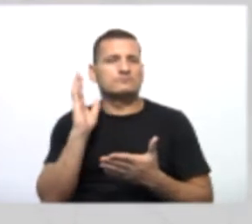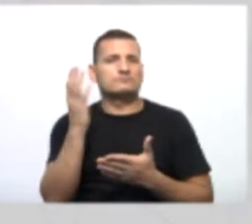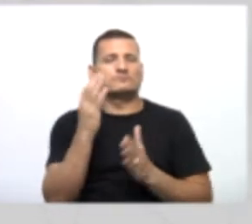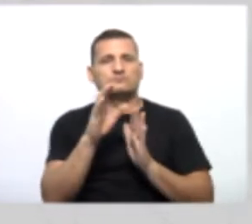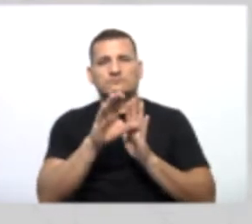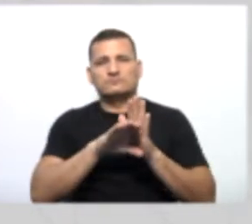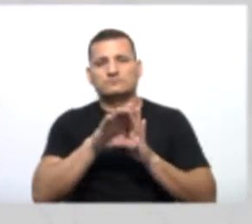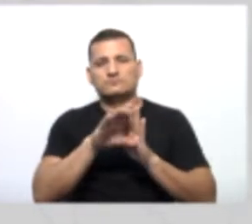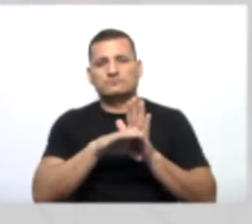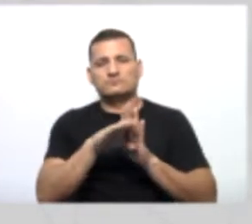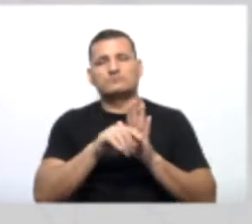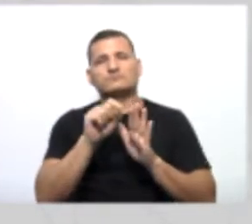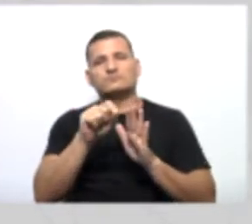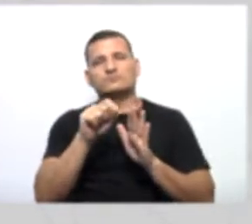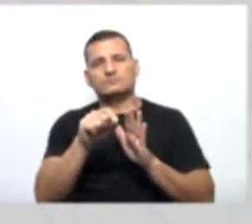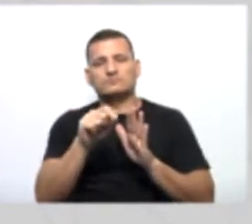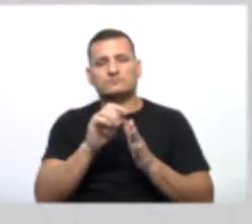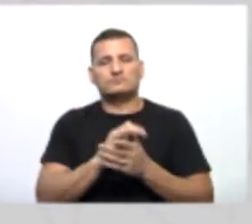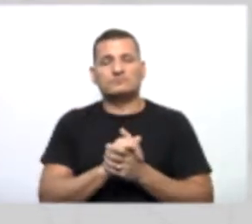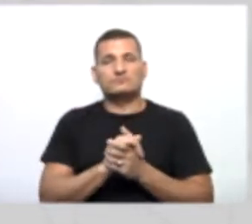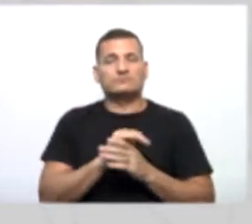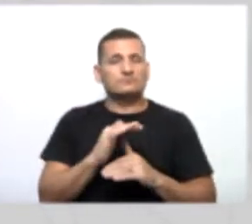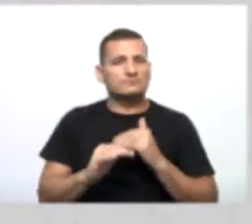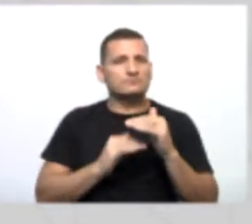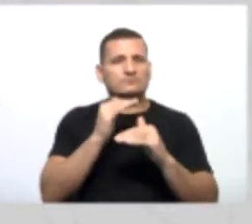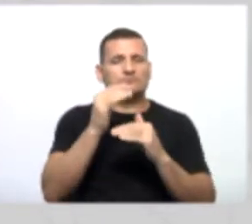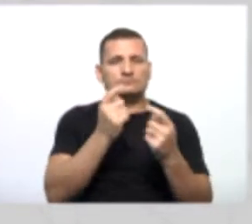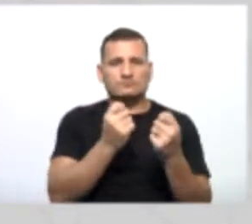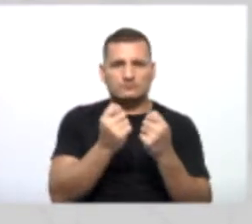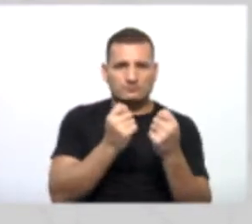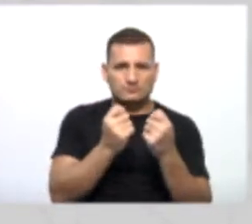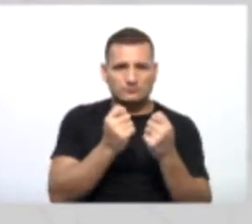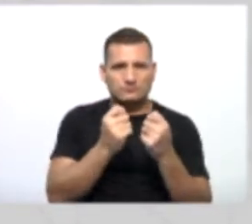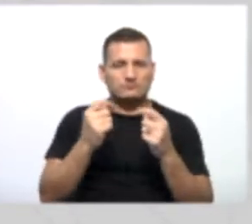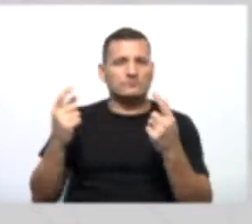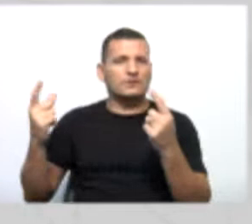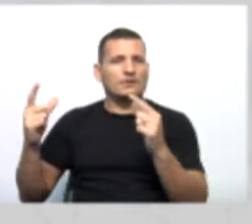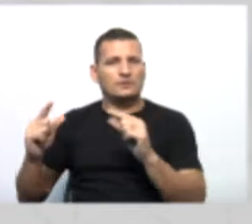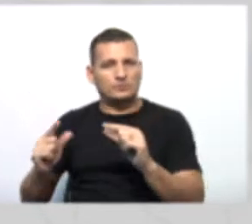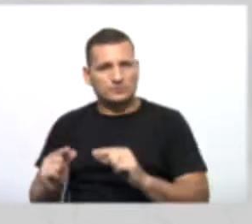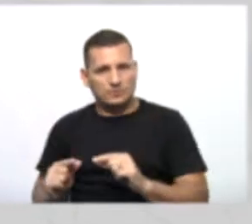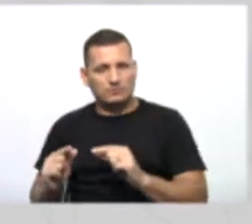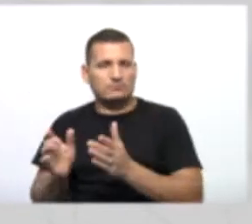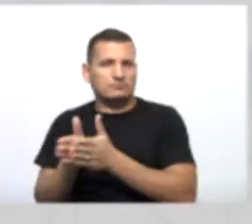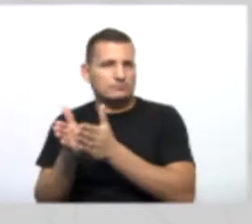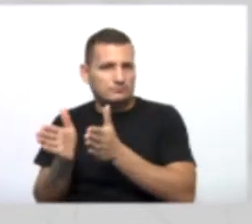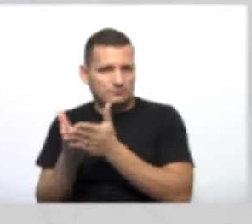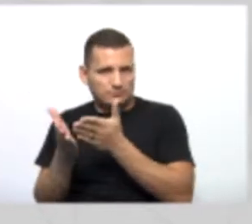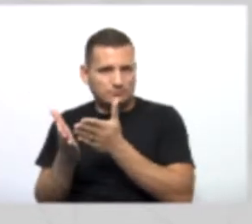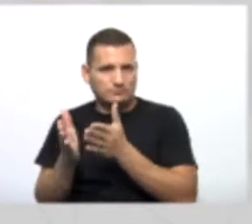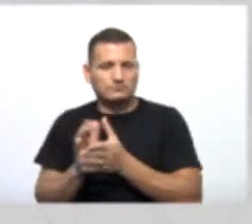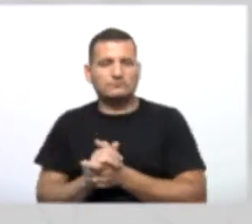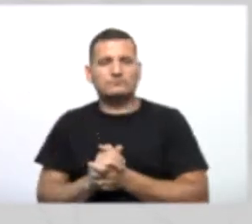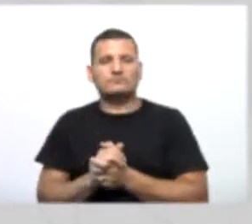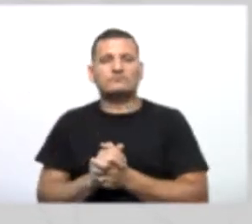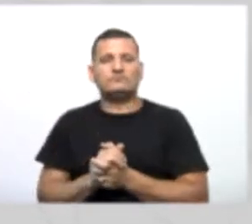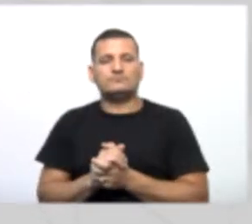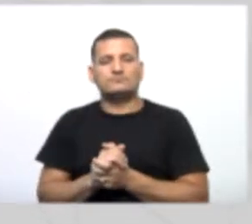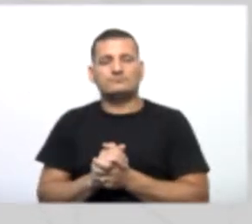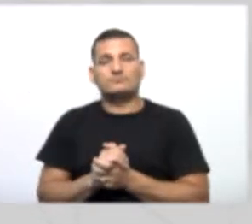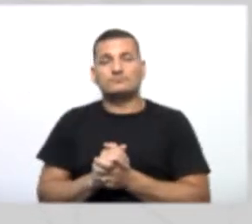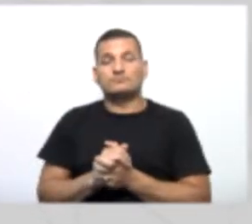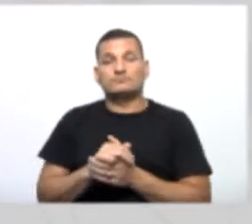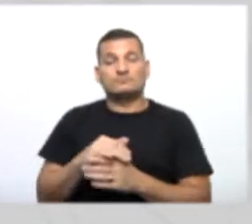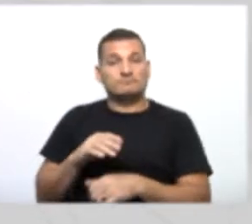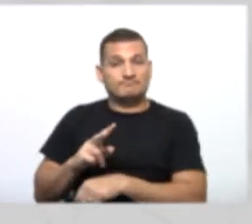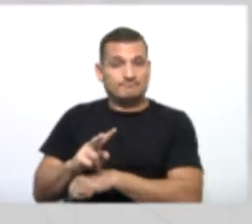conceitual, o velho dilema entre crescimento econômico e redução da miséria, não é? De um lado, a